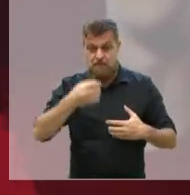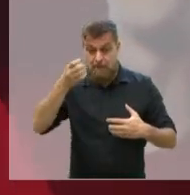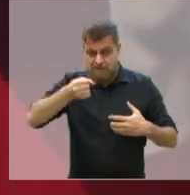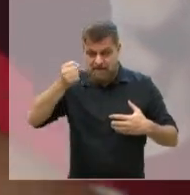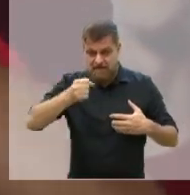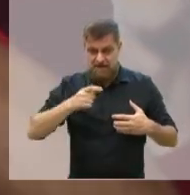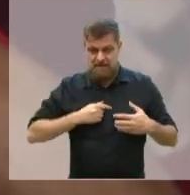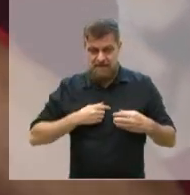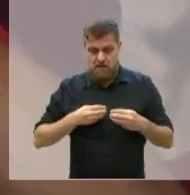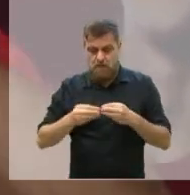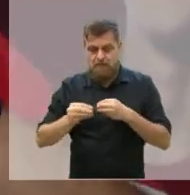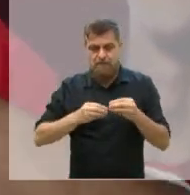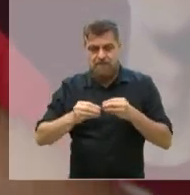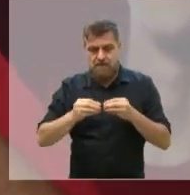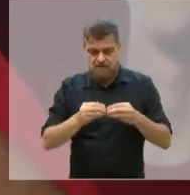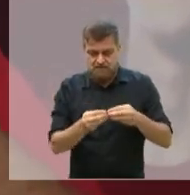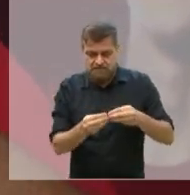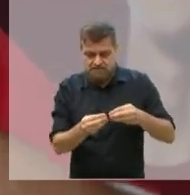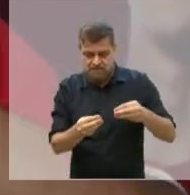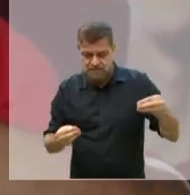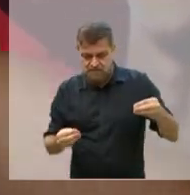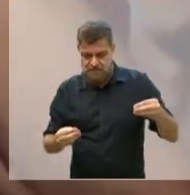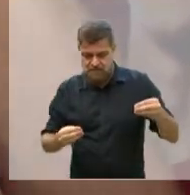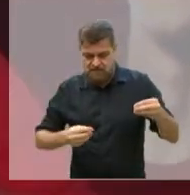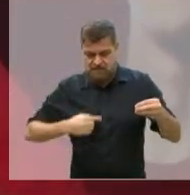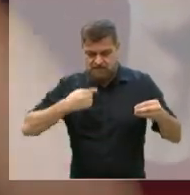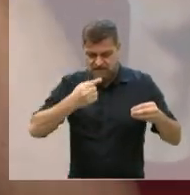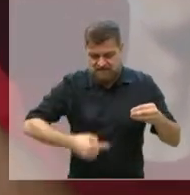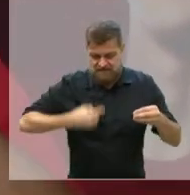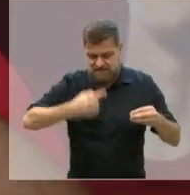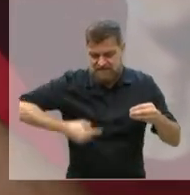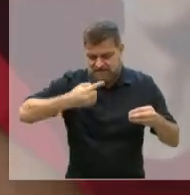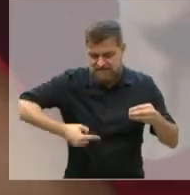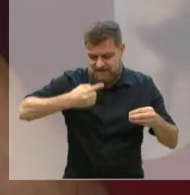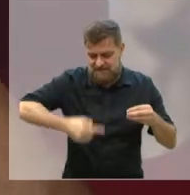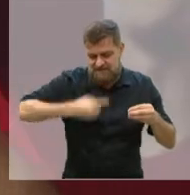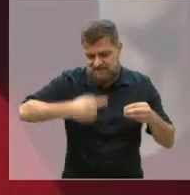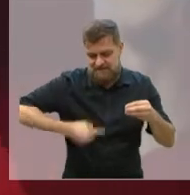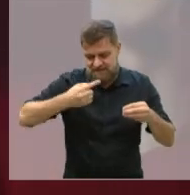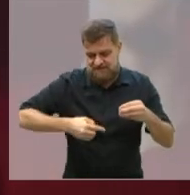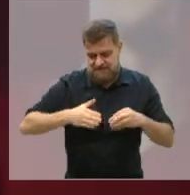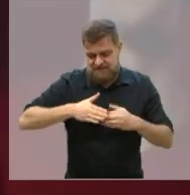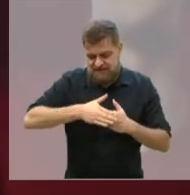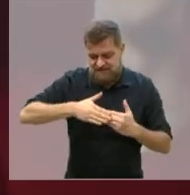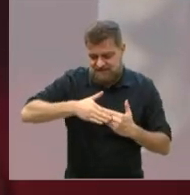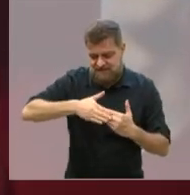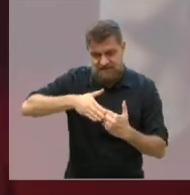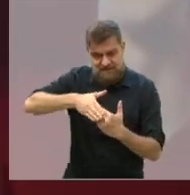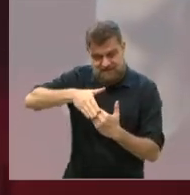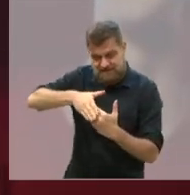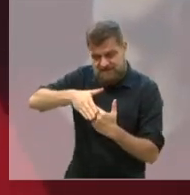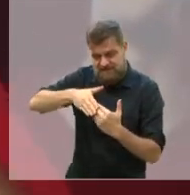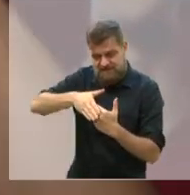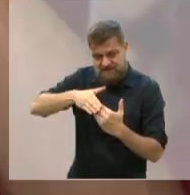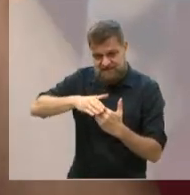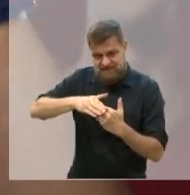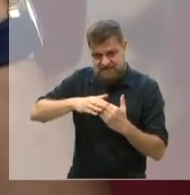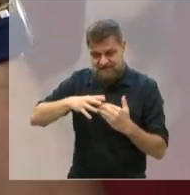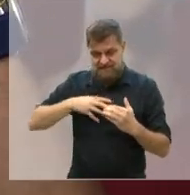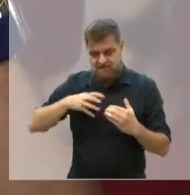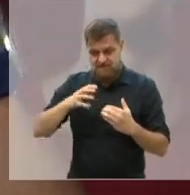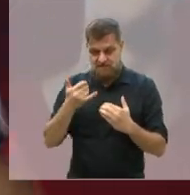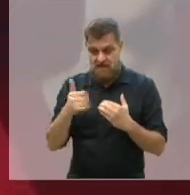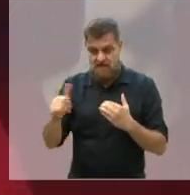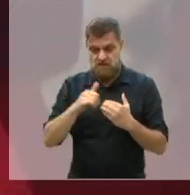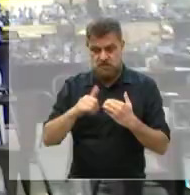uma borracha como essa e ao ligá-la, ela gira rapidamente e atrita aquela esfera. Na esfera as cargas se